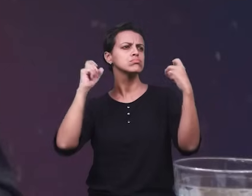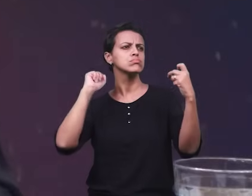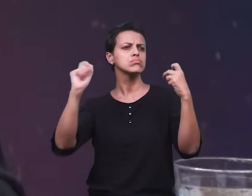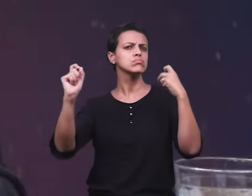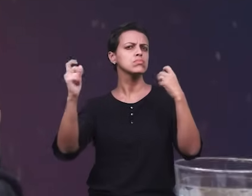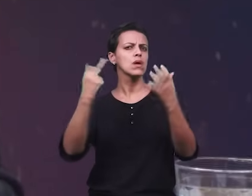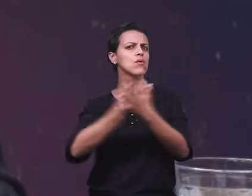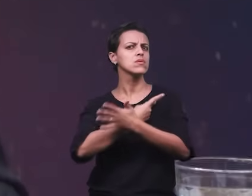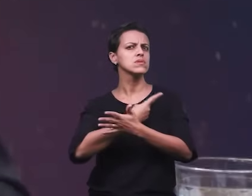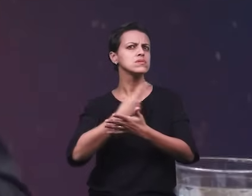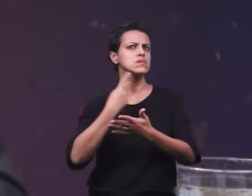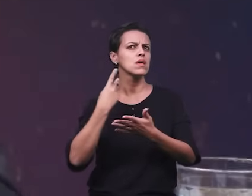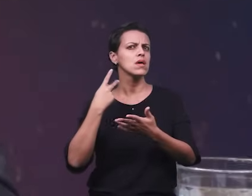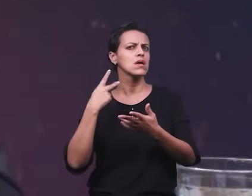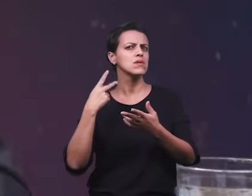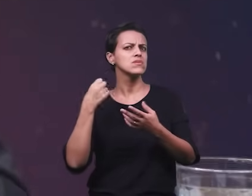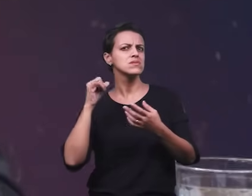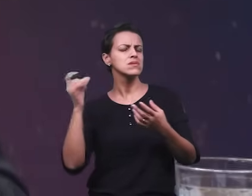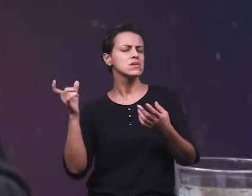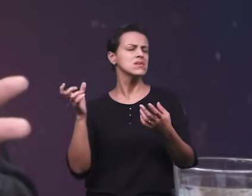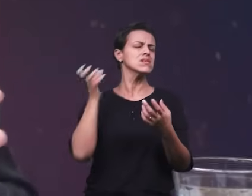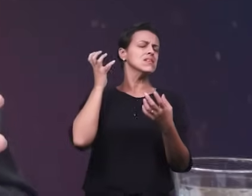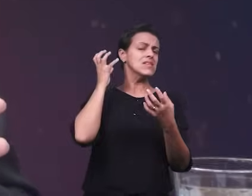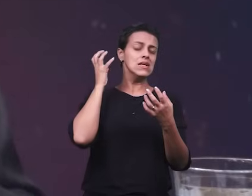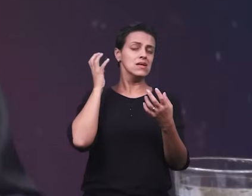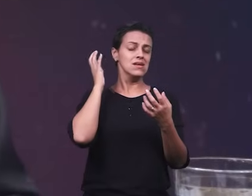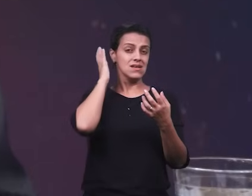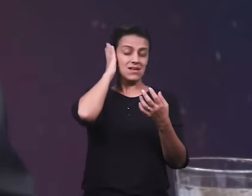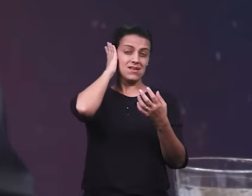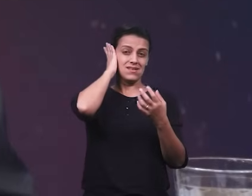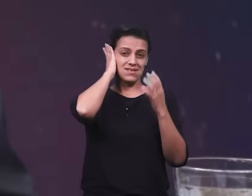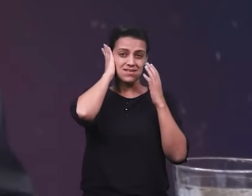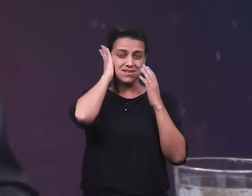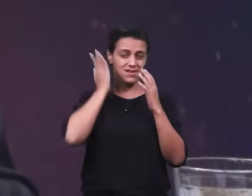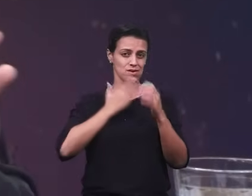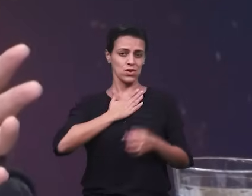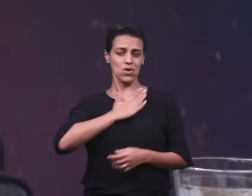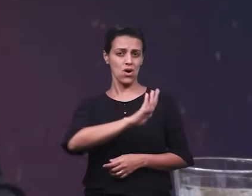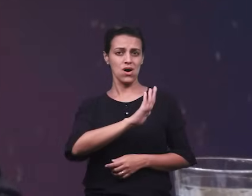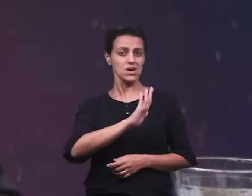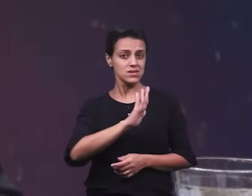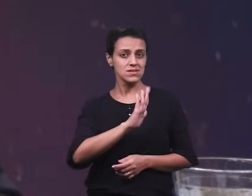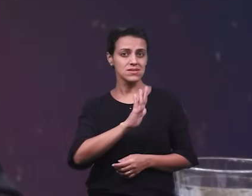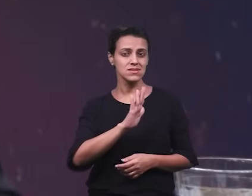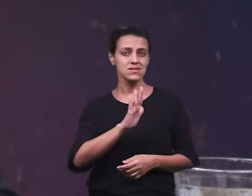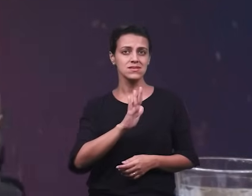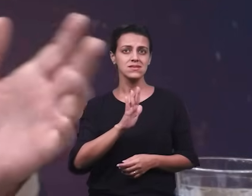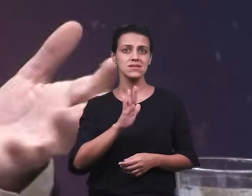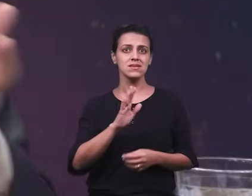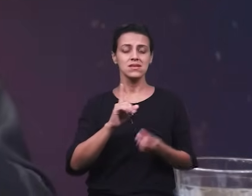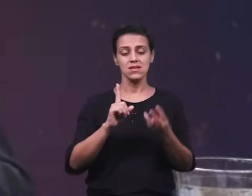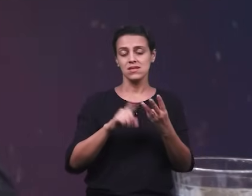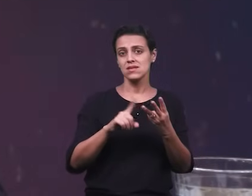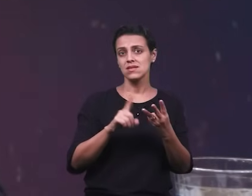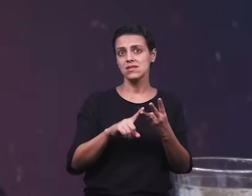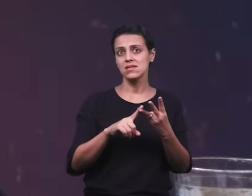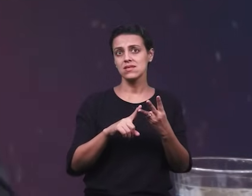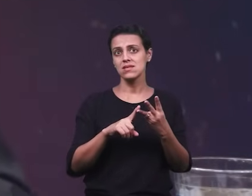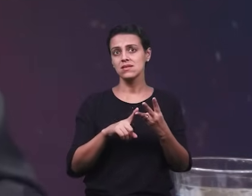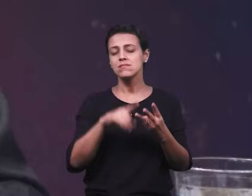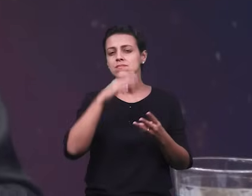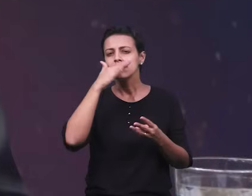são sons saudáveis, se são sons que às vezes nós não gostamos, vamos rejeitar. E aí entra a parte